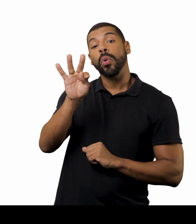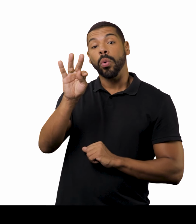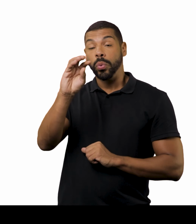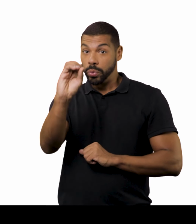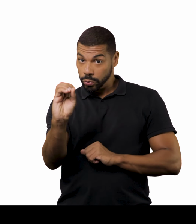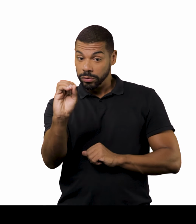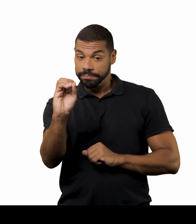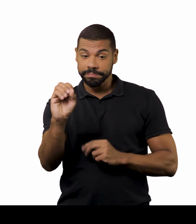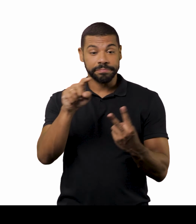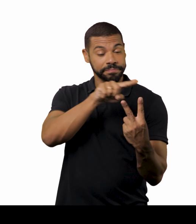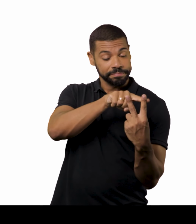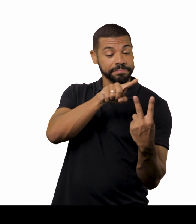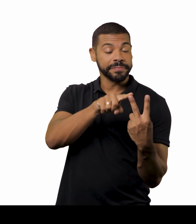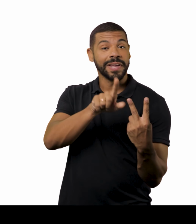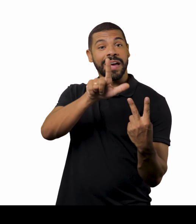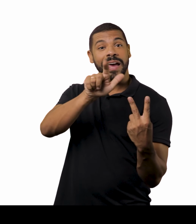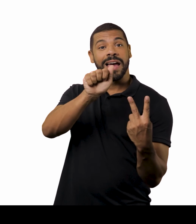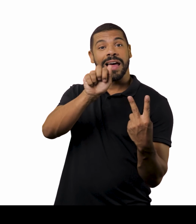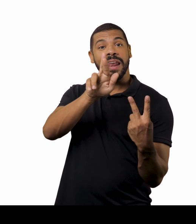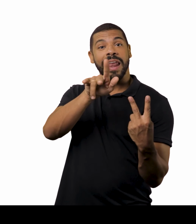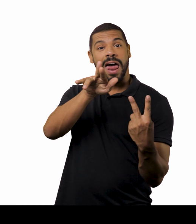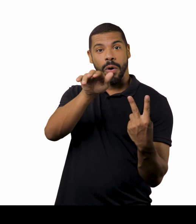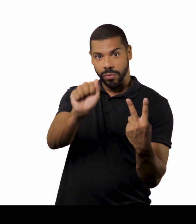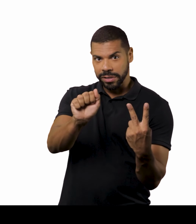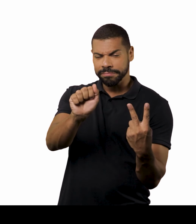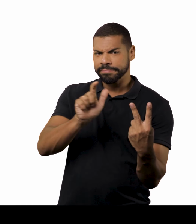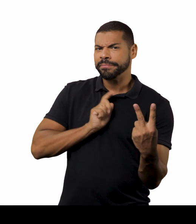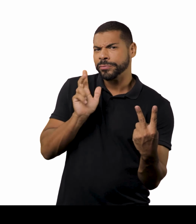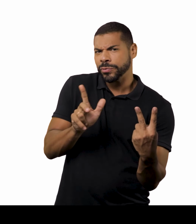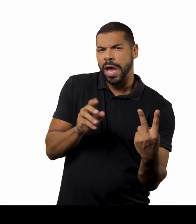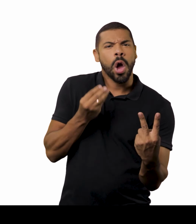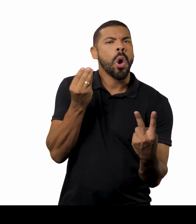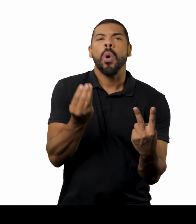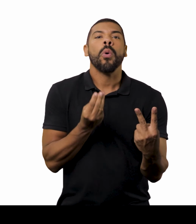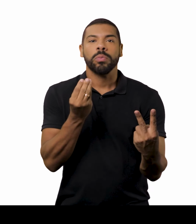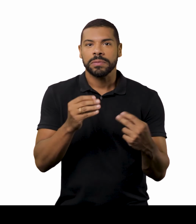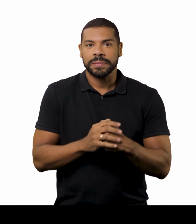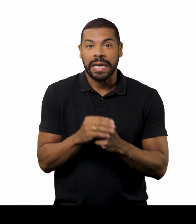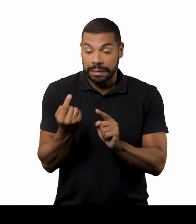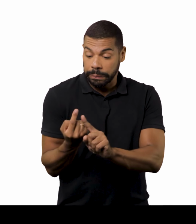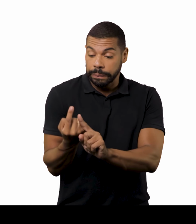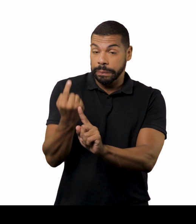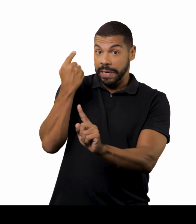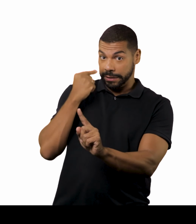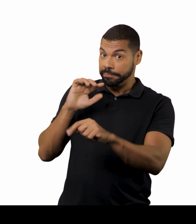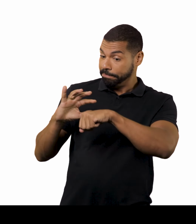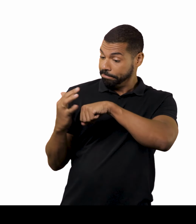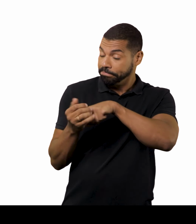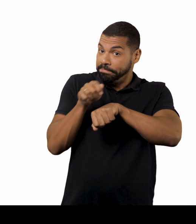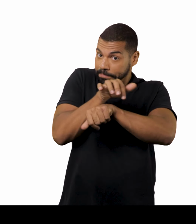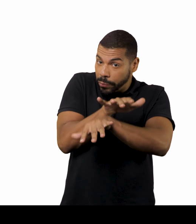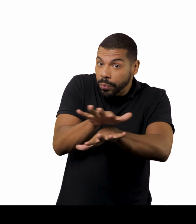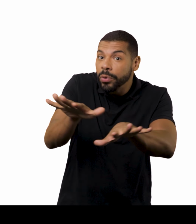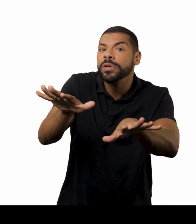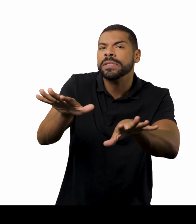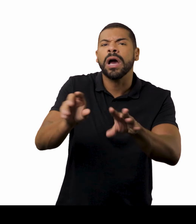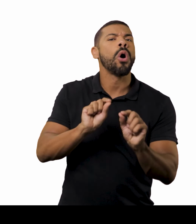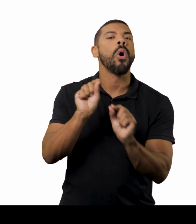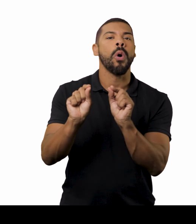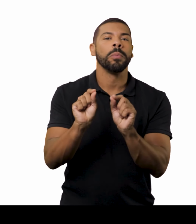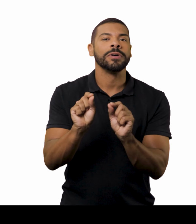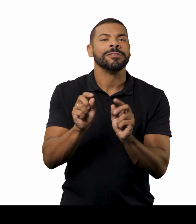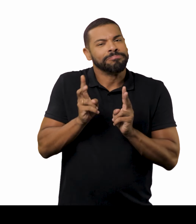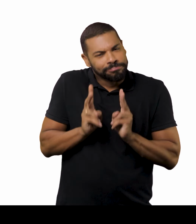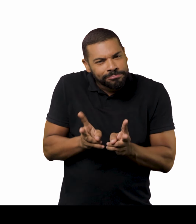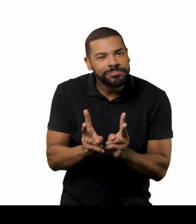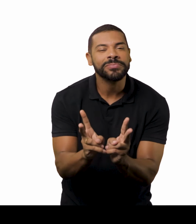Guto Carvalho Neto e a Laura Lima, que já estavam com uma pegada de sobrevivência desde o começo, antes da pandemia, mas que daí,